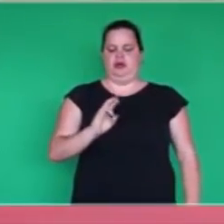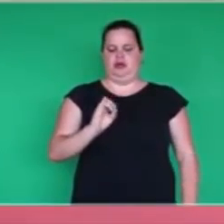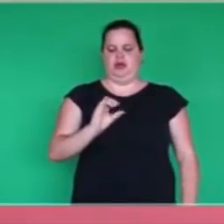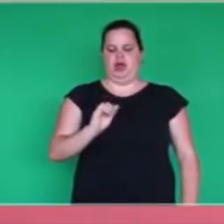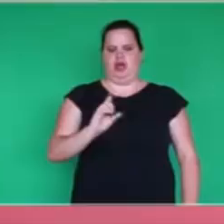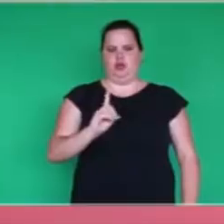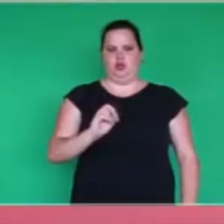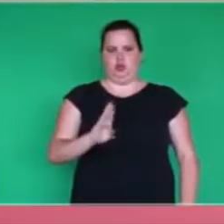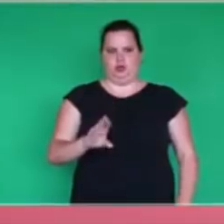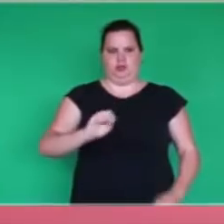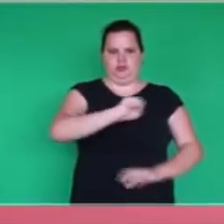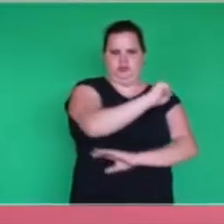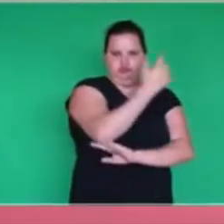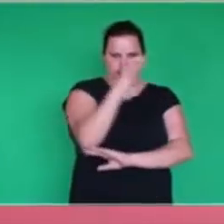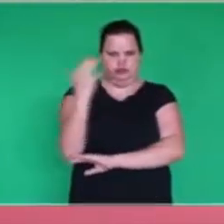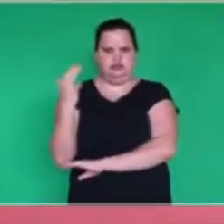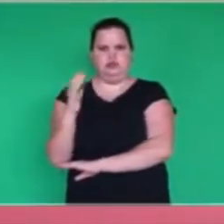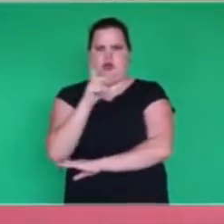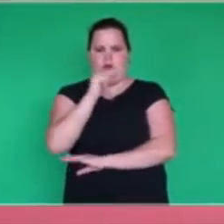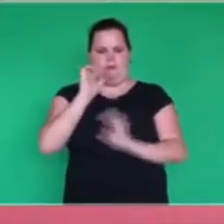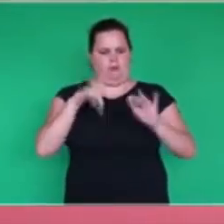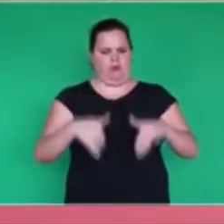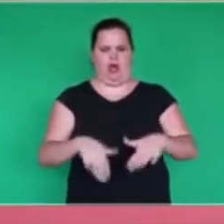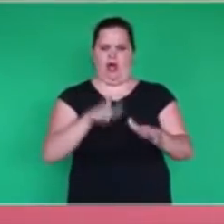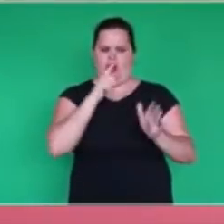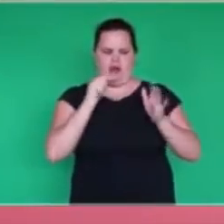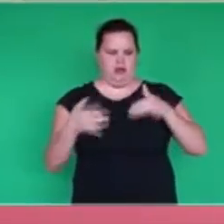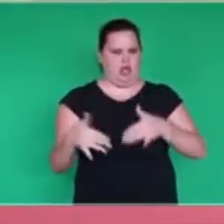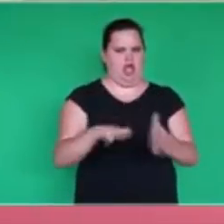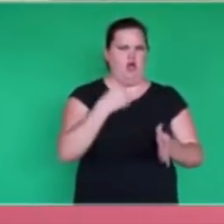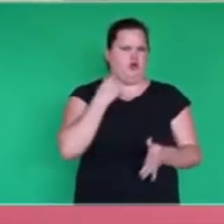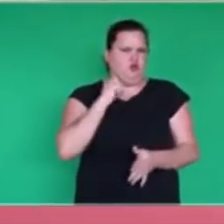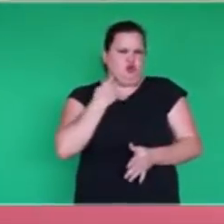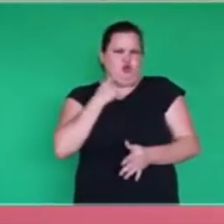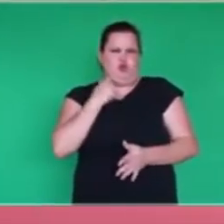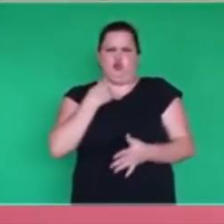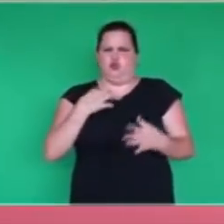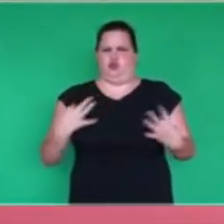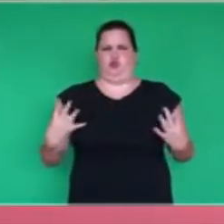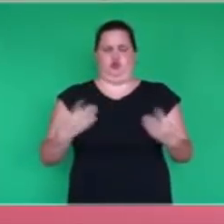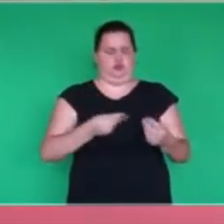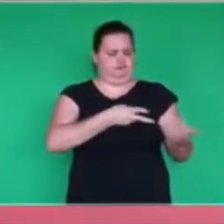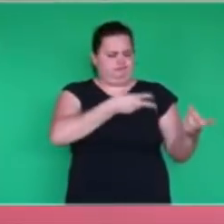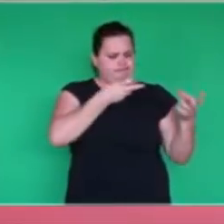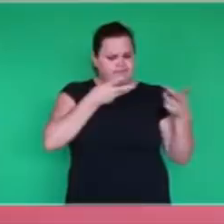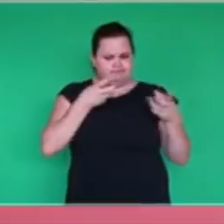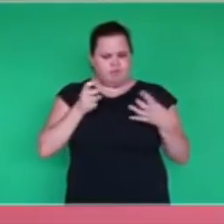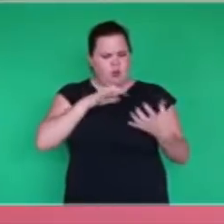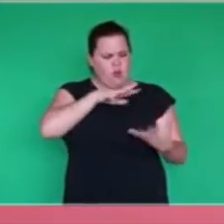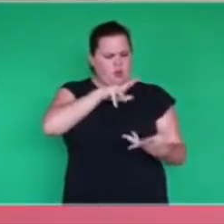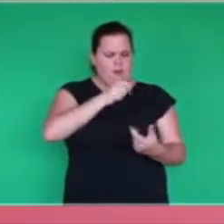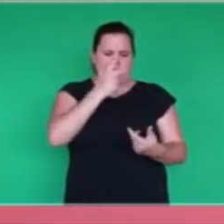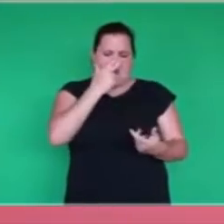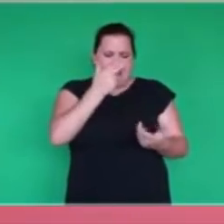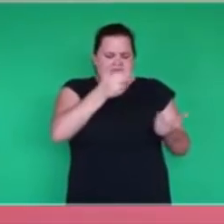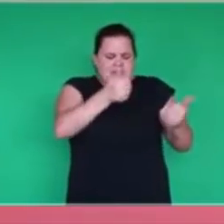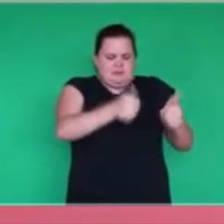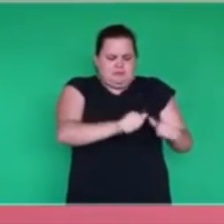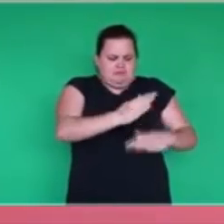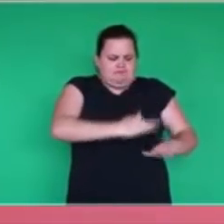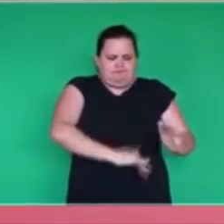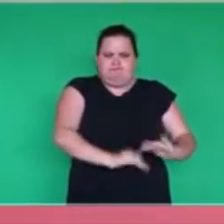no verde, no mar, nos rios, a poluição, nós estamos vendo que o mundo envelheceu, está